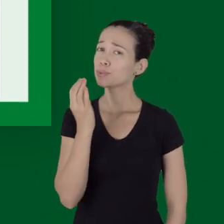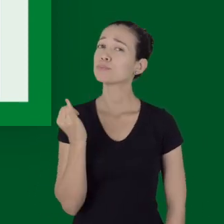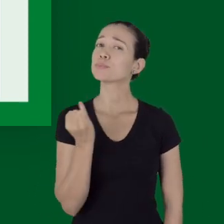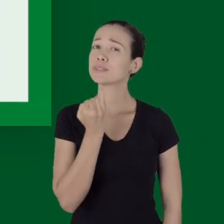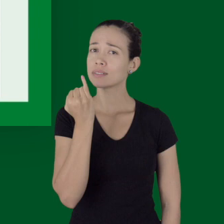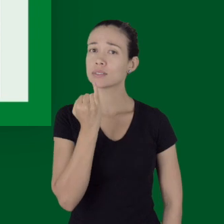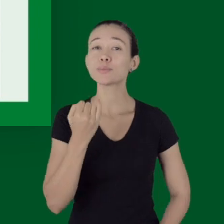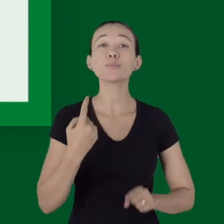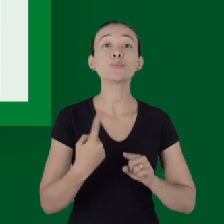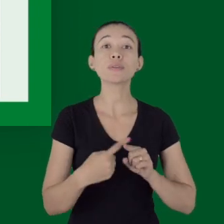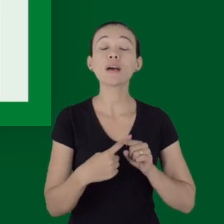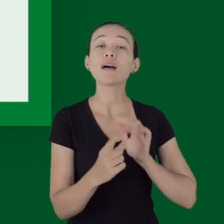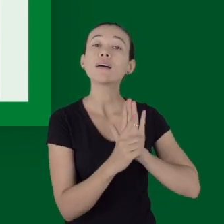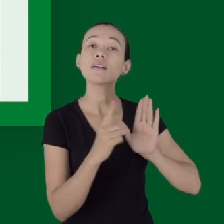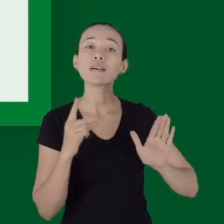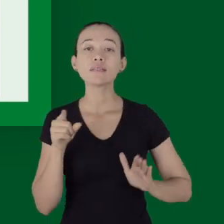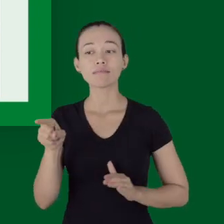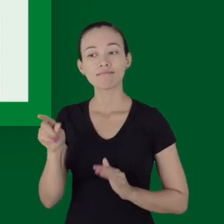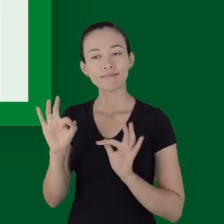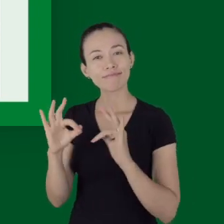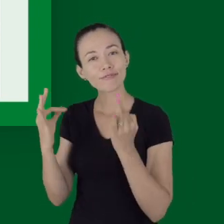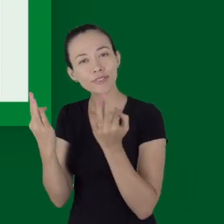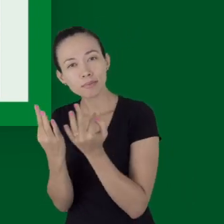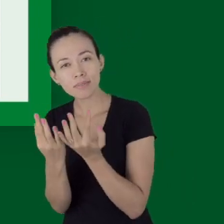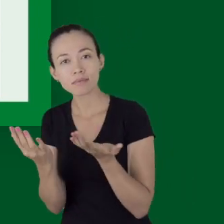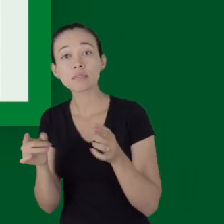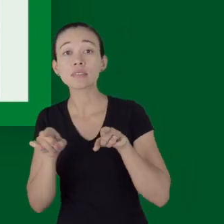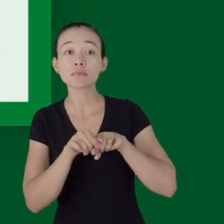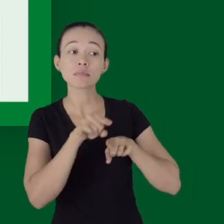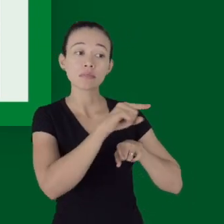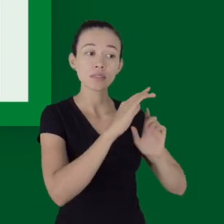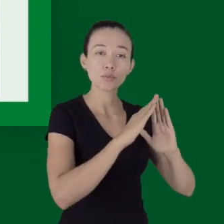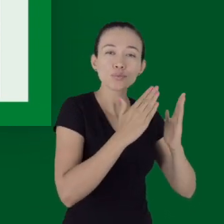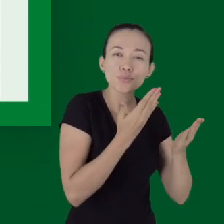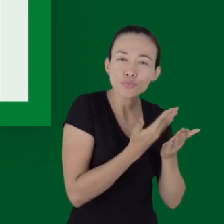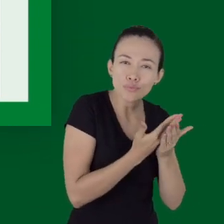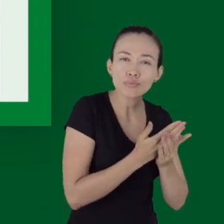autocuidado, que é onde a família e a escola vão pactuar